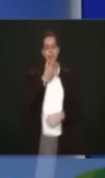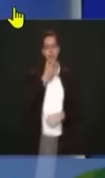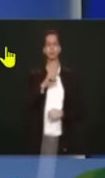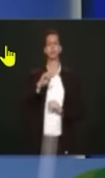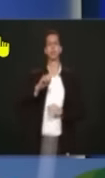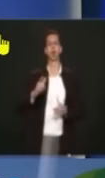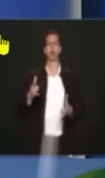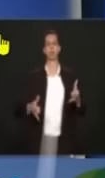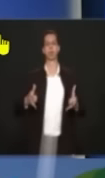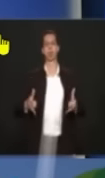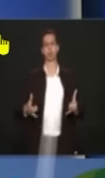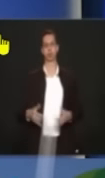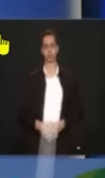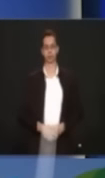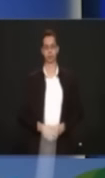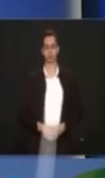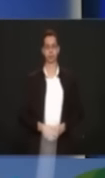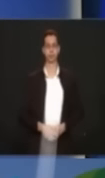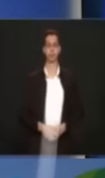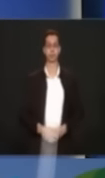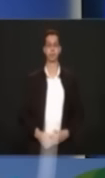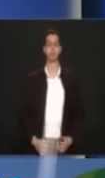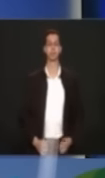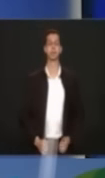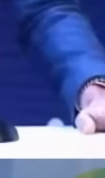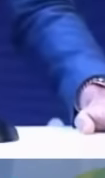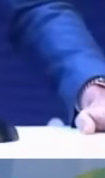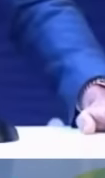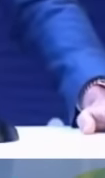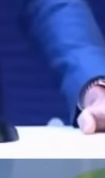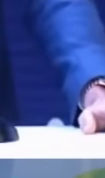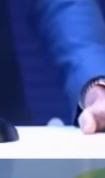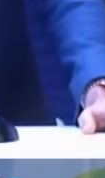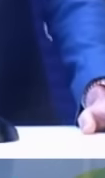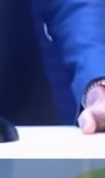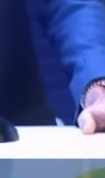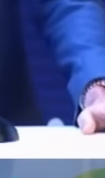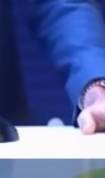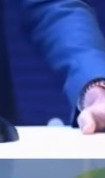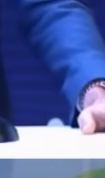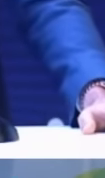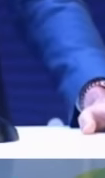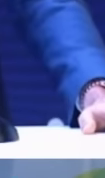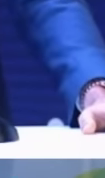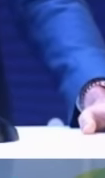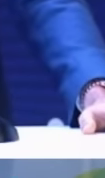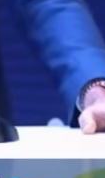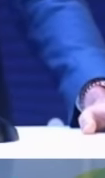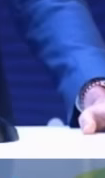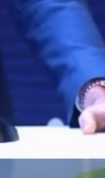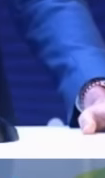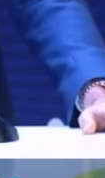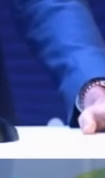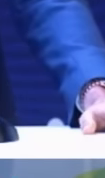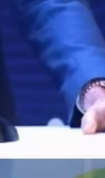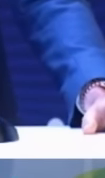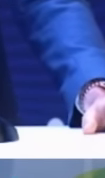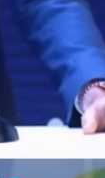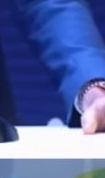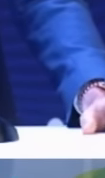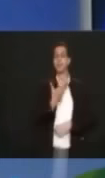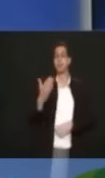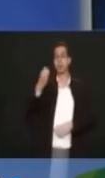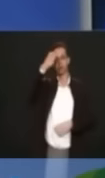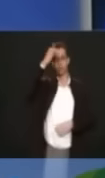ainda tem 29 segundos por favor ó a música ao